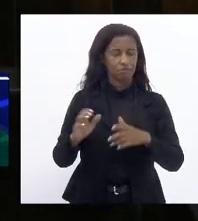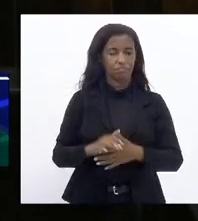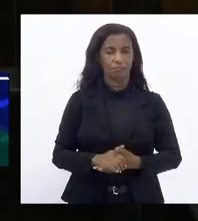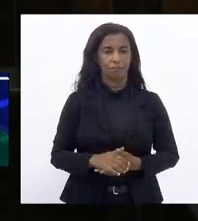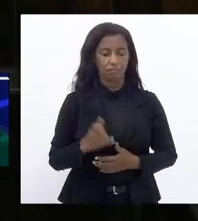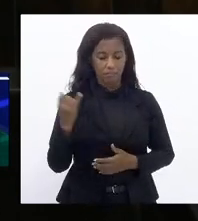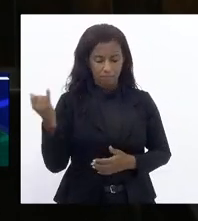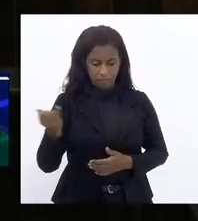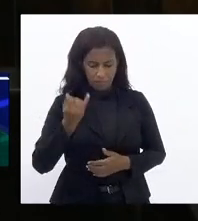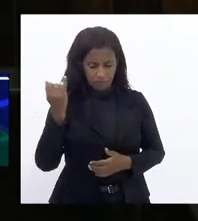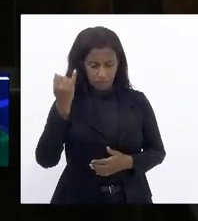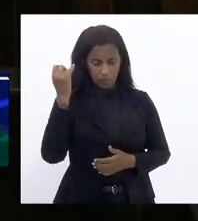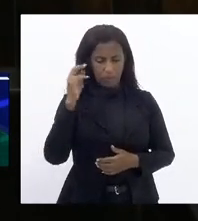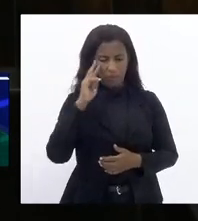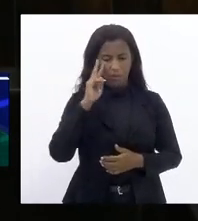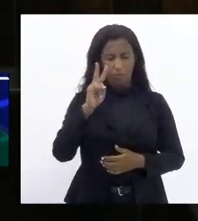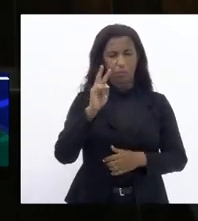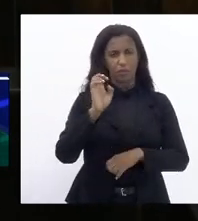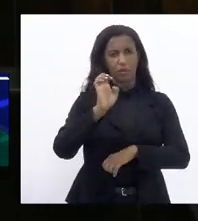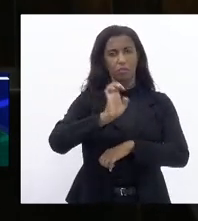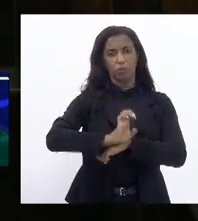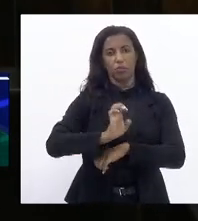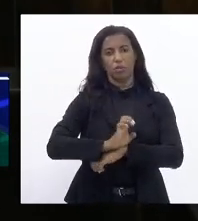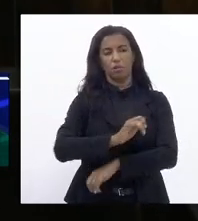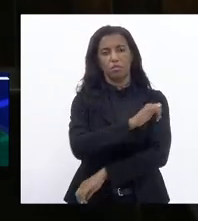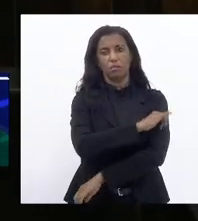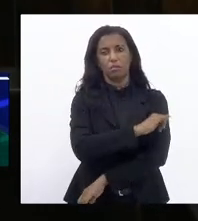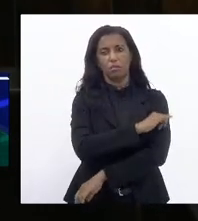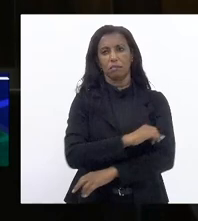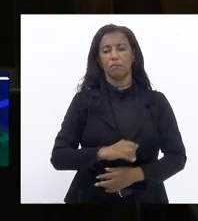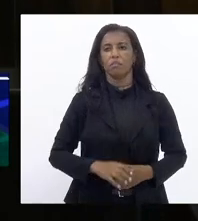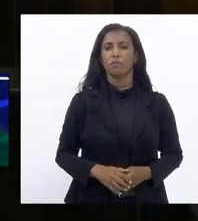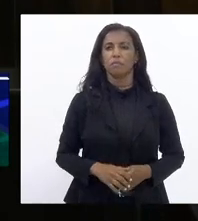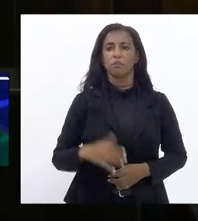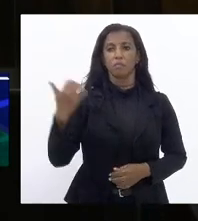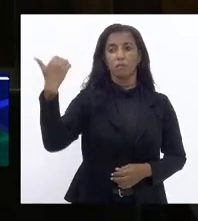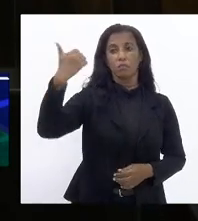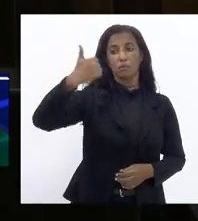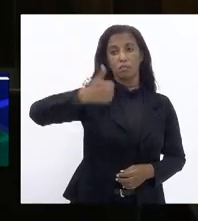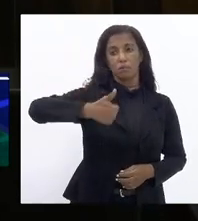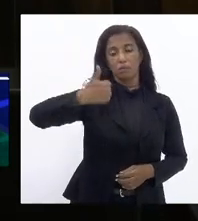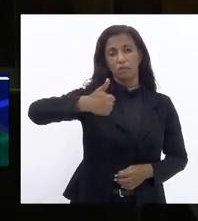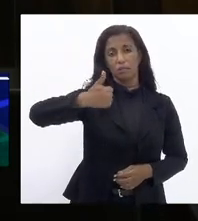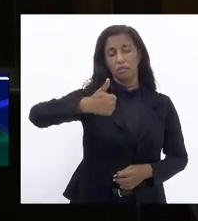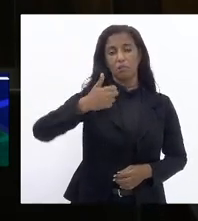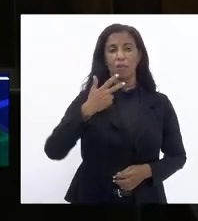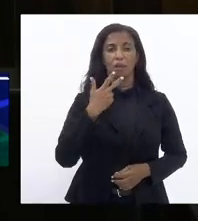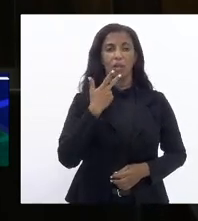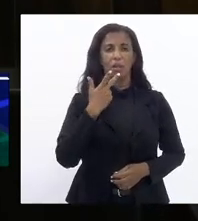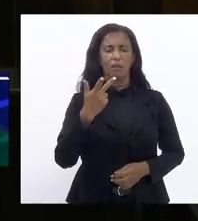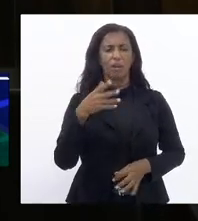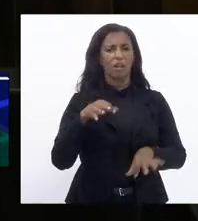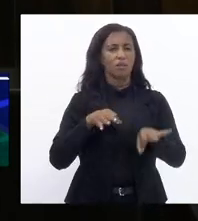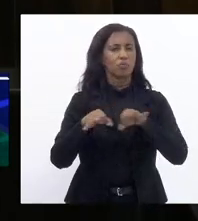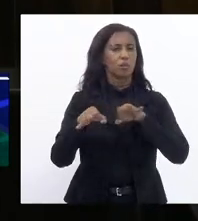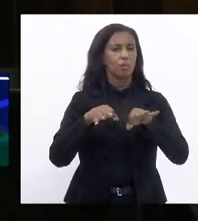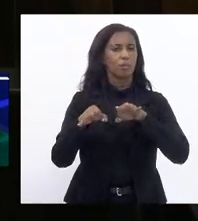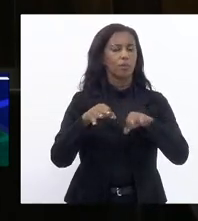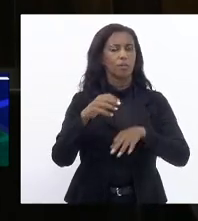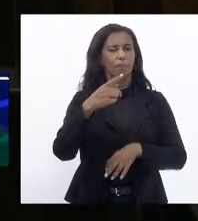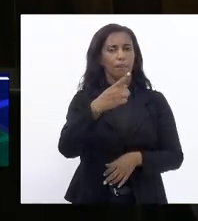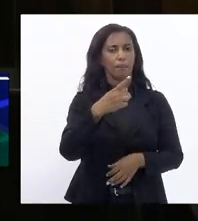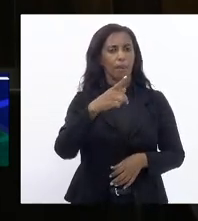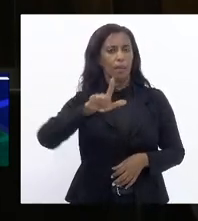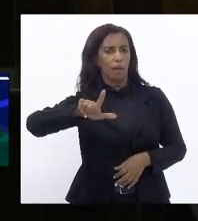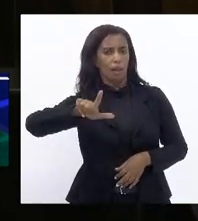relevância, ao meu ver, para o Estado do Rio de Janeiro. O primeiro é falar a respeito de um projeto de lei